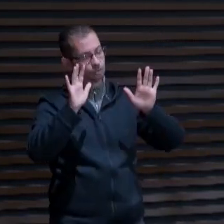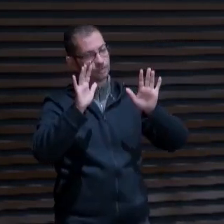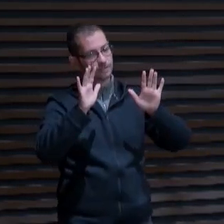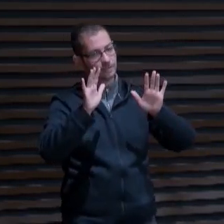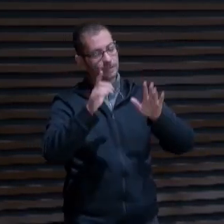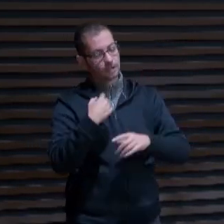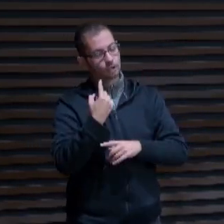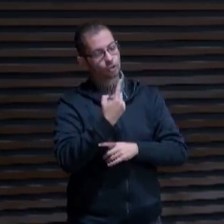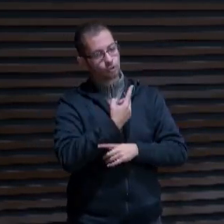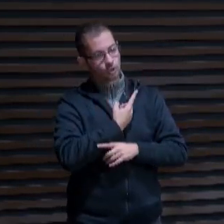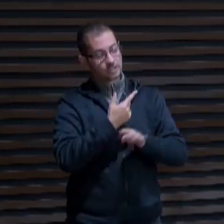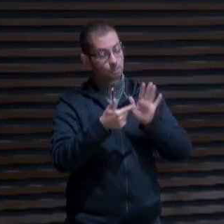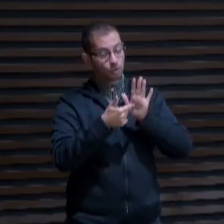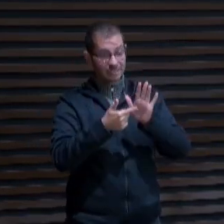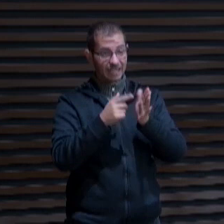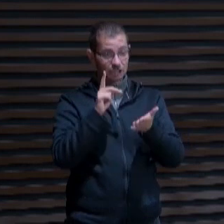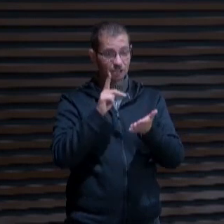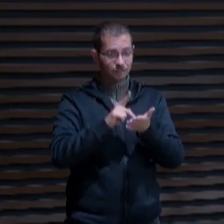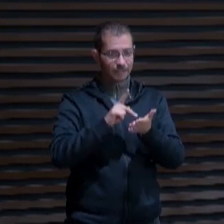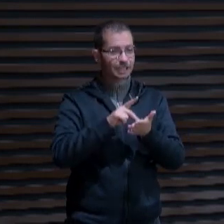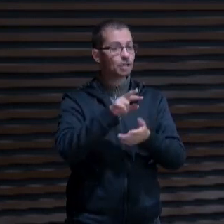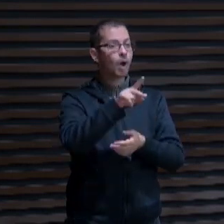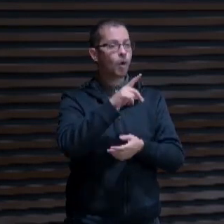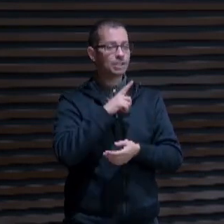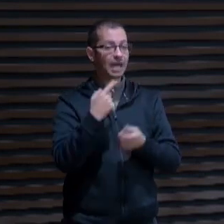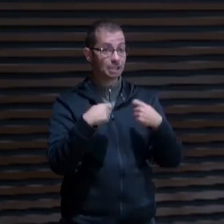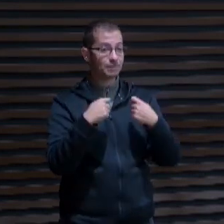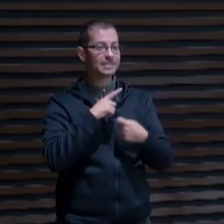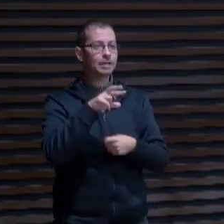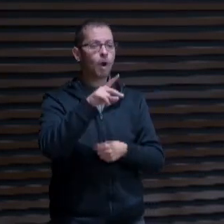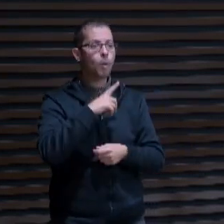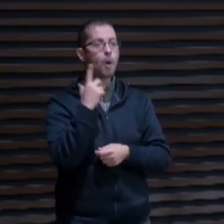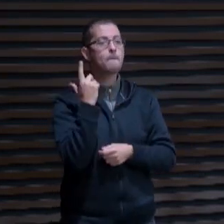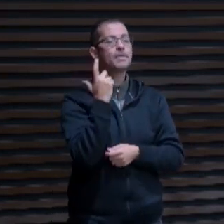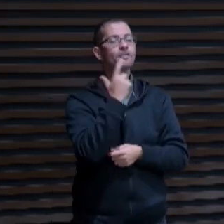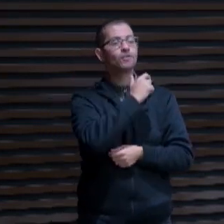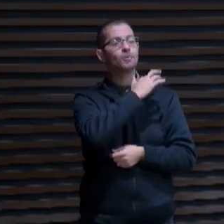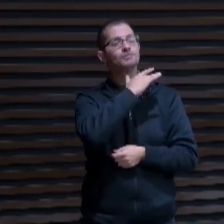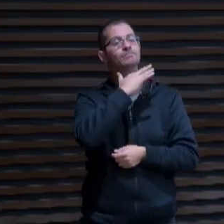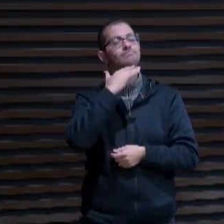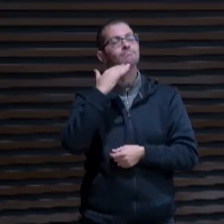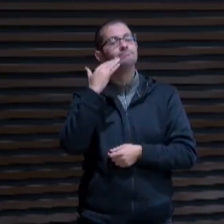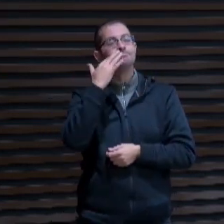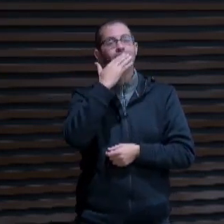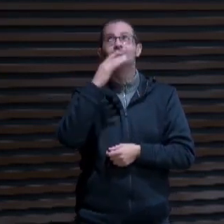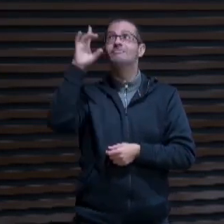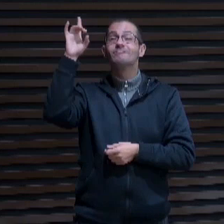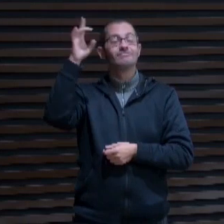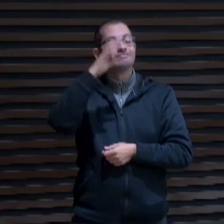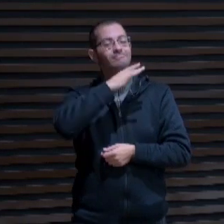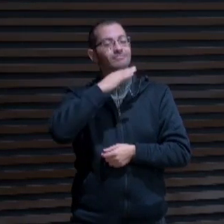expressão, de fato, do perfume de Cristo, desta carta escrita pelo Senhor para o